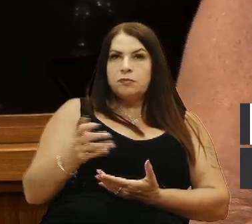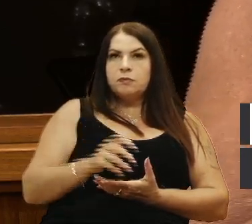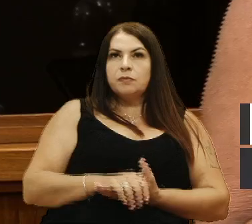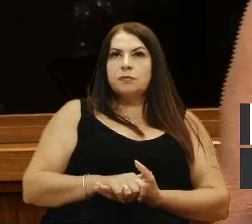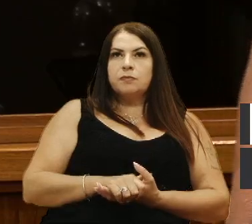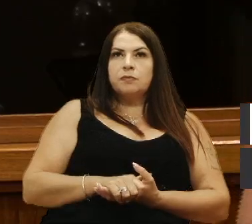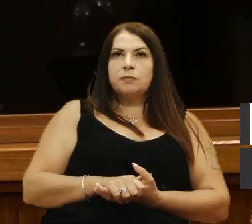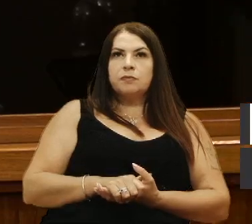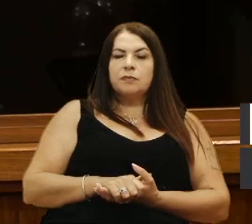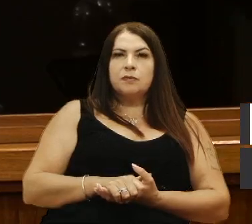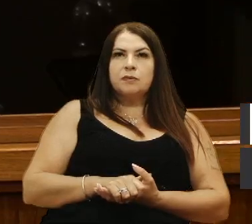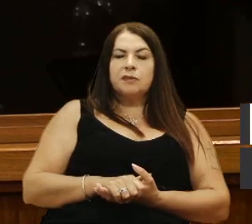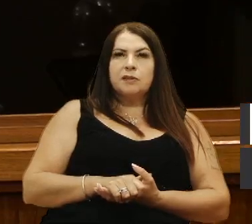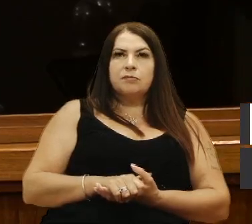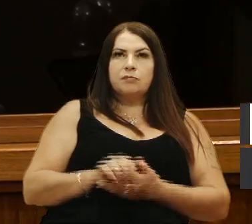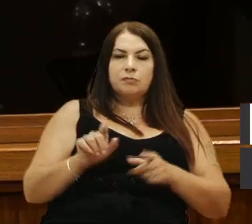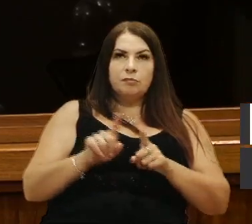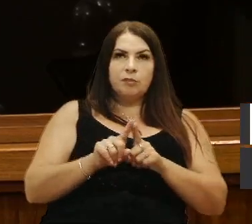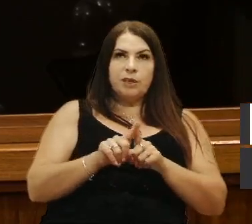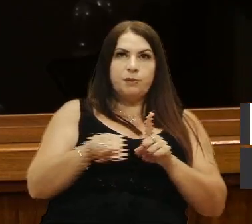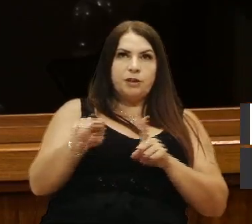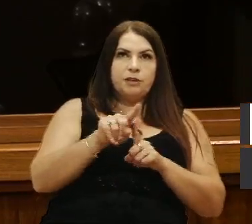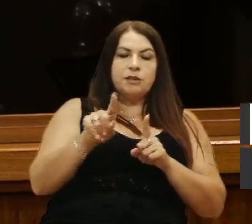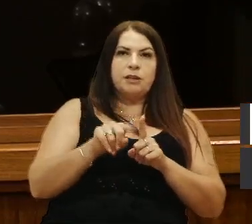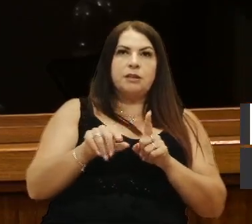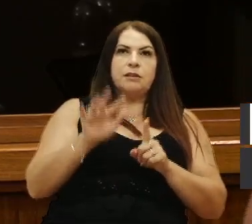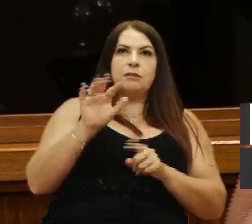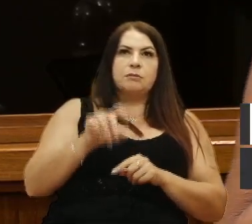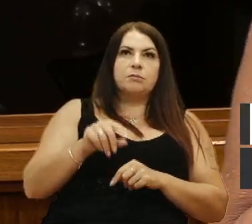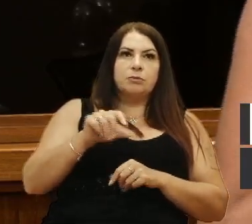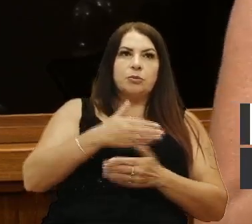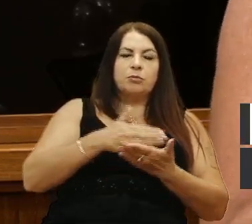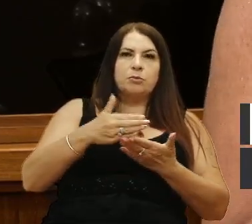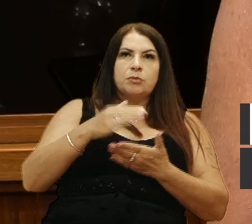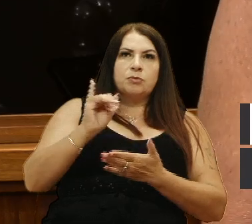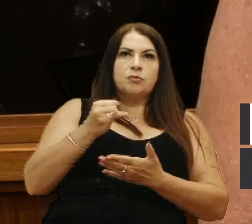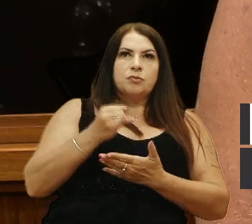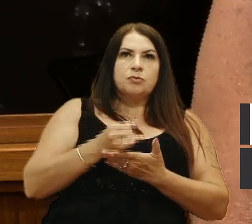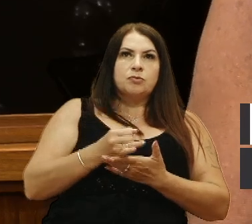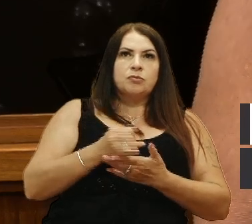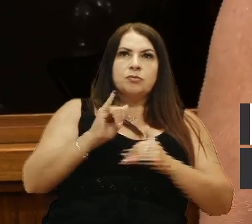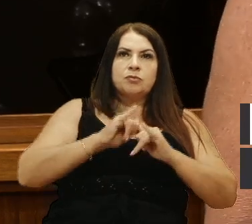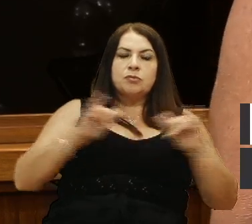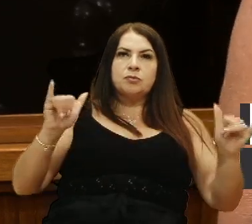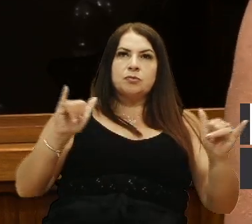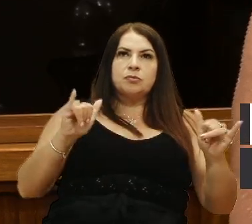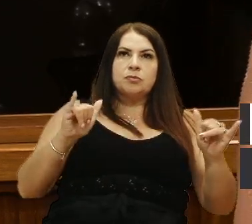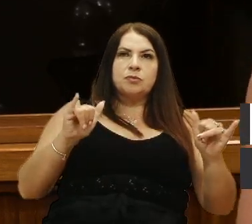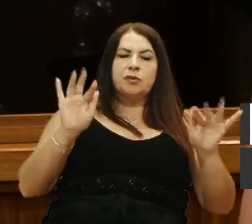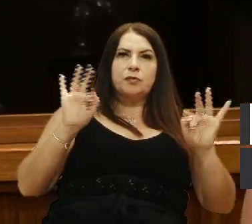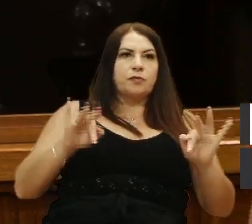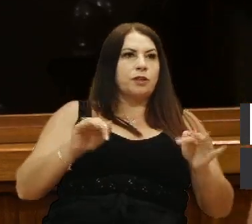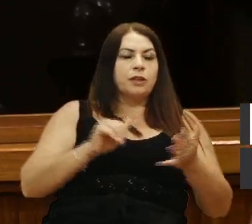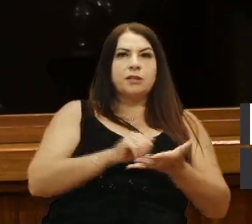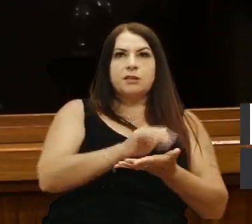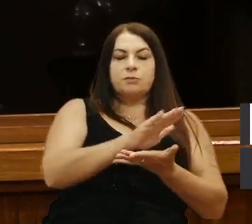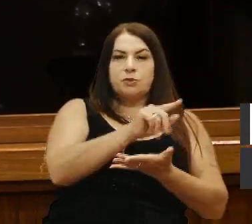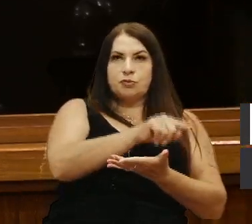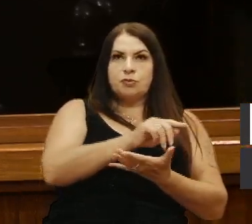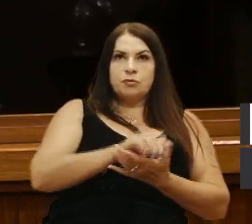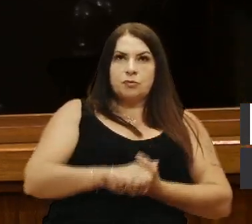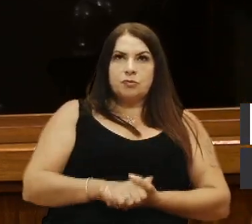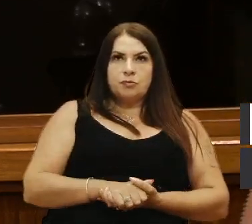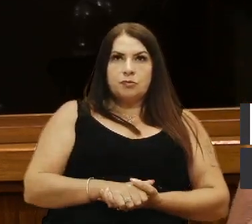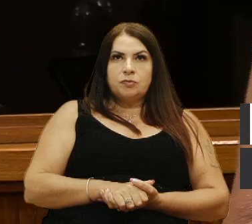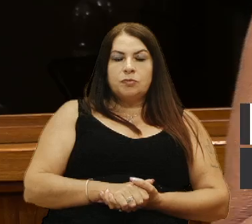simplesmente na virada, aí, acho que os primeiros dias de janeiro, comunicado que sairia do coro. Bom, do